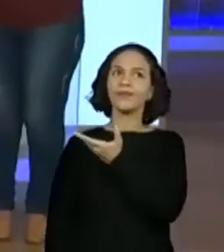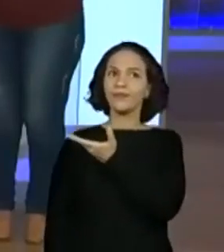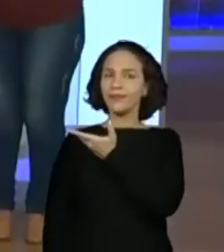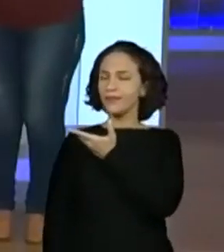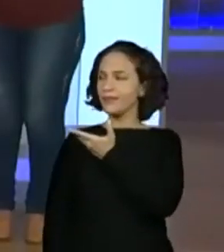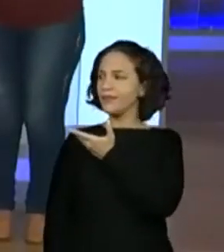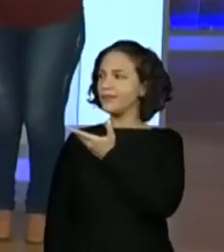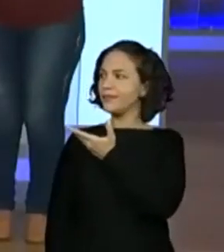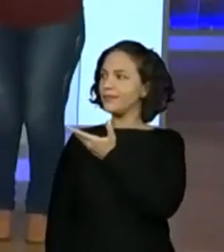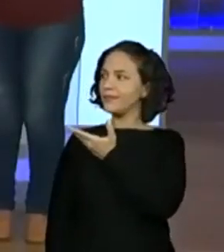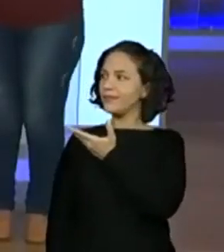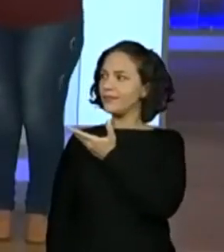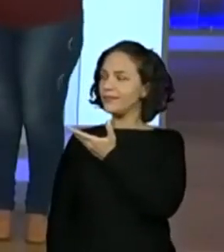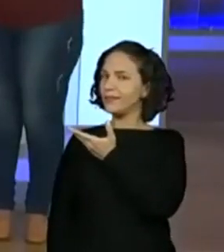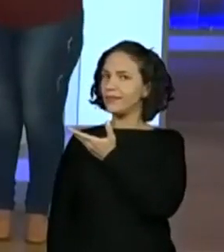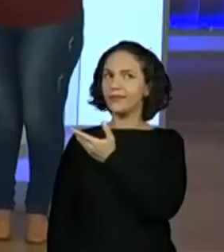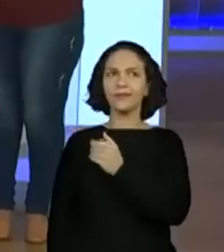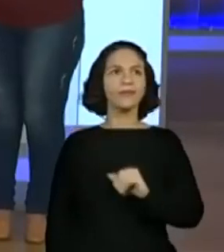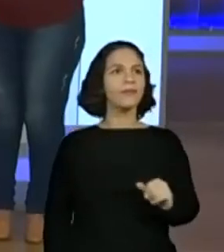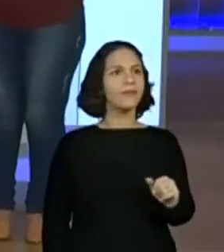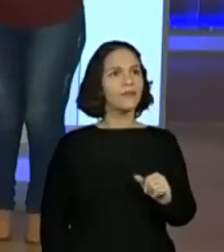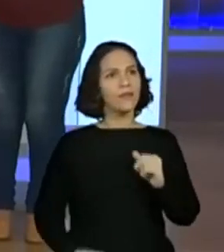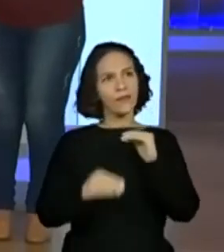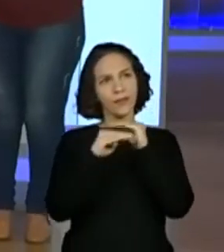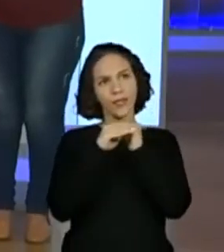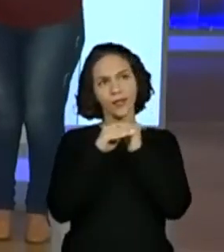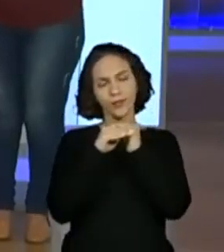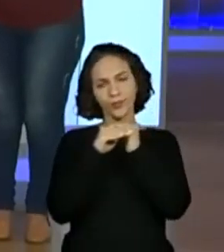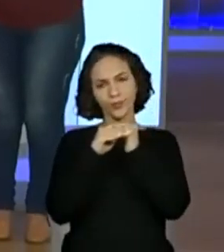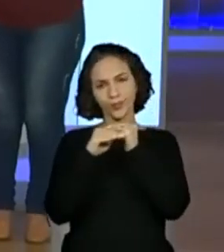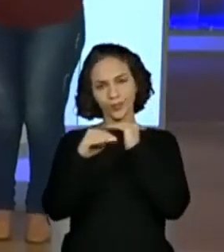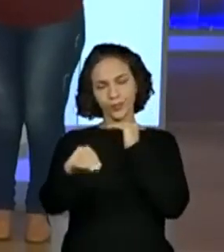com as regularidades do sistema de numeração decimal.